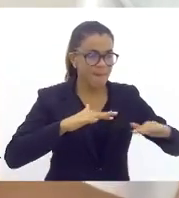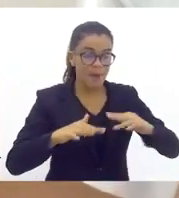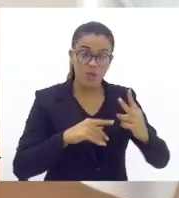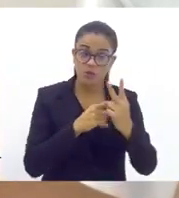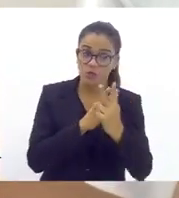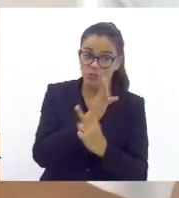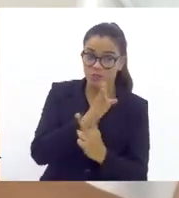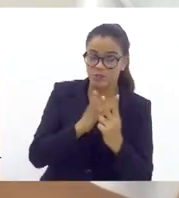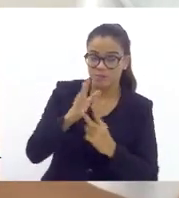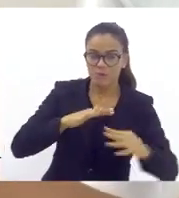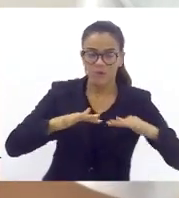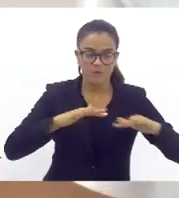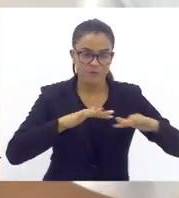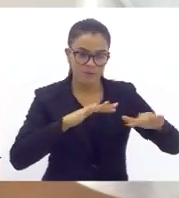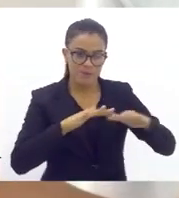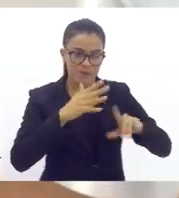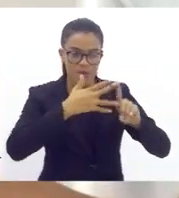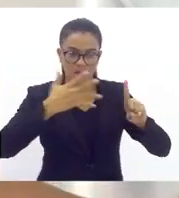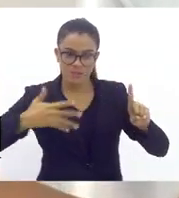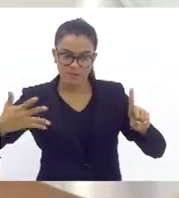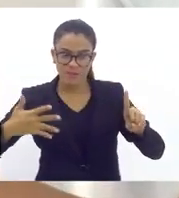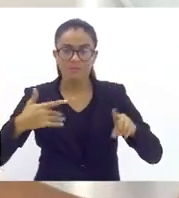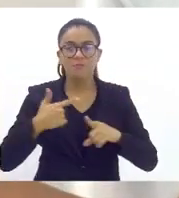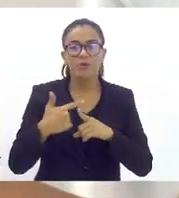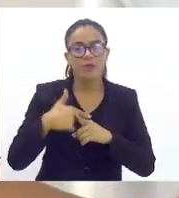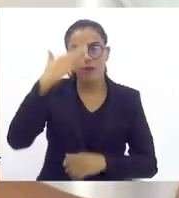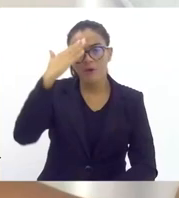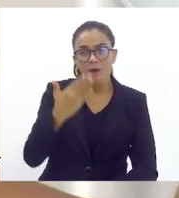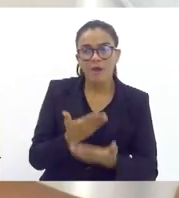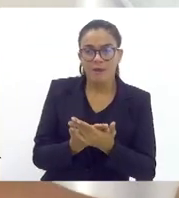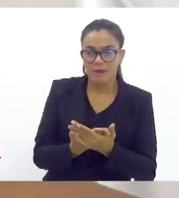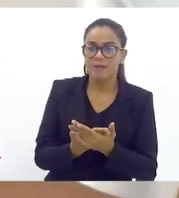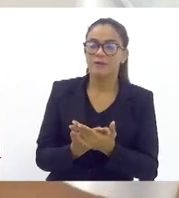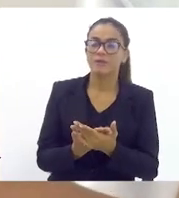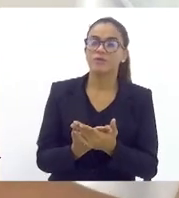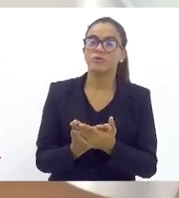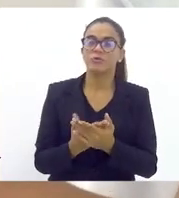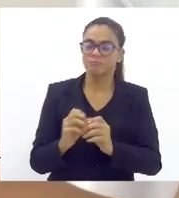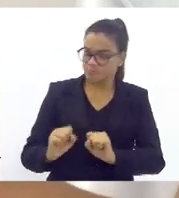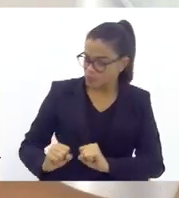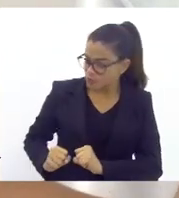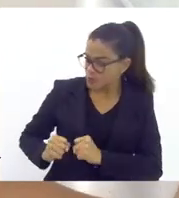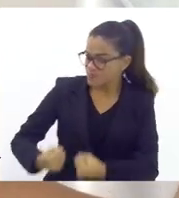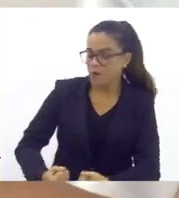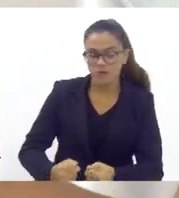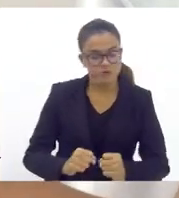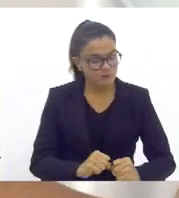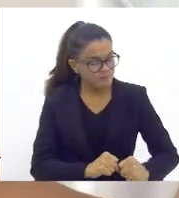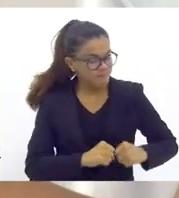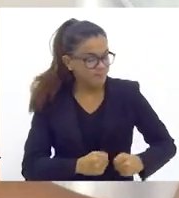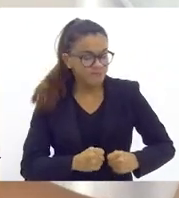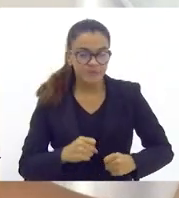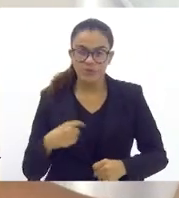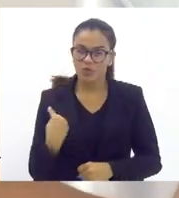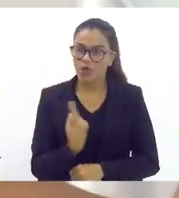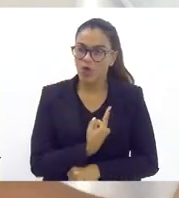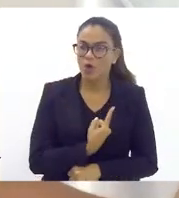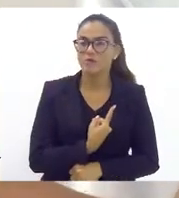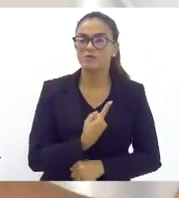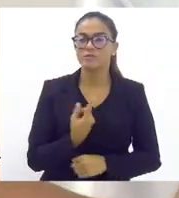movimentos LGBTQIA+, depois porque eu acredito que, diante do esforço que nós temos tido